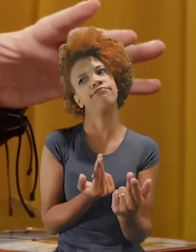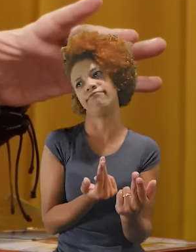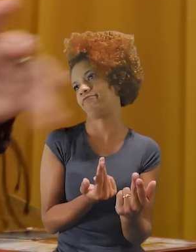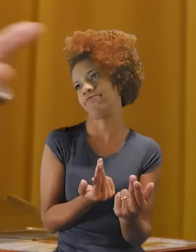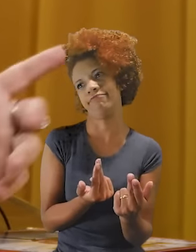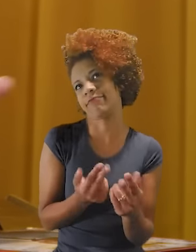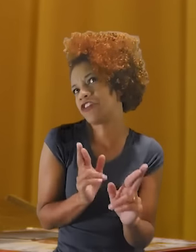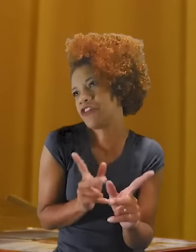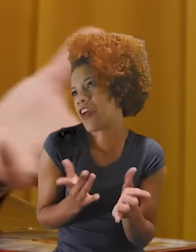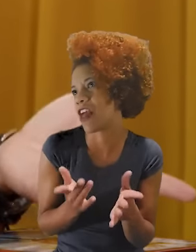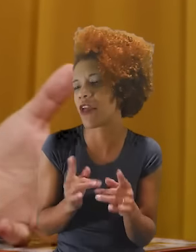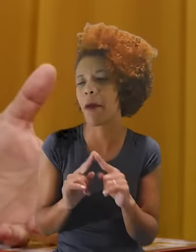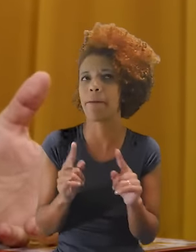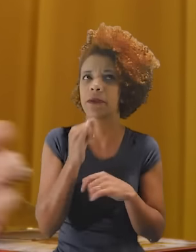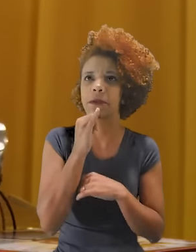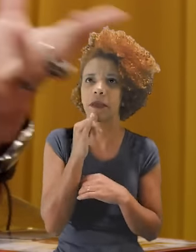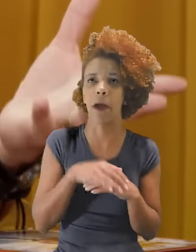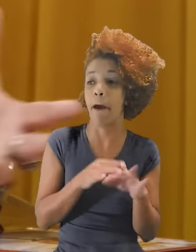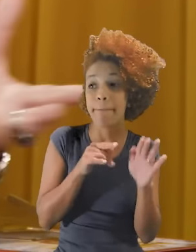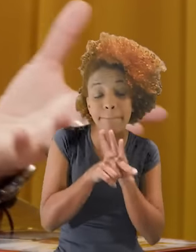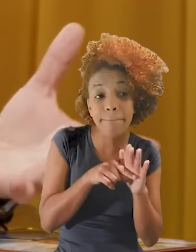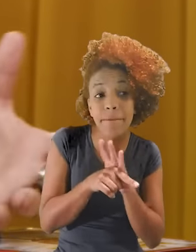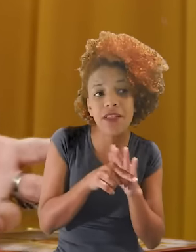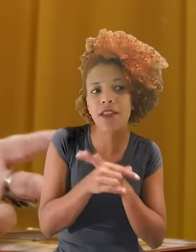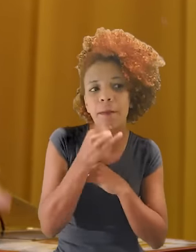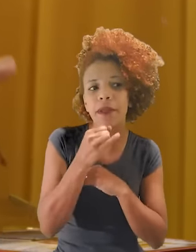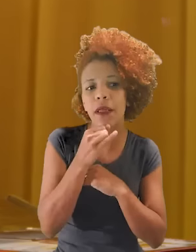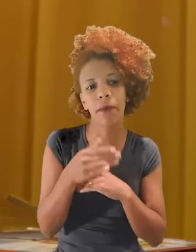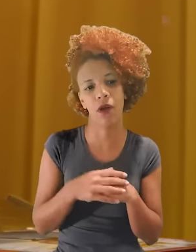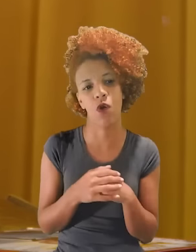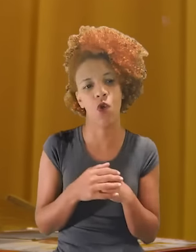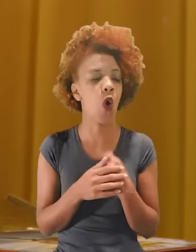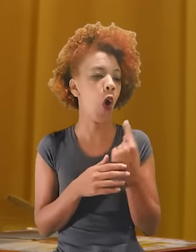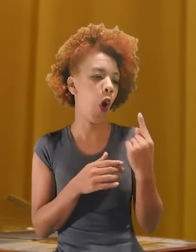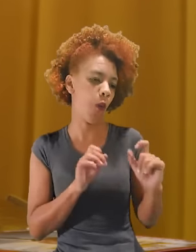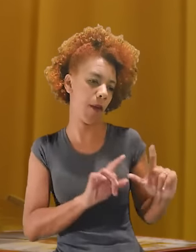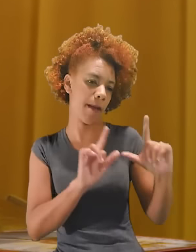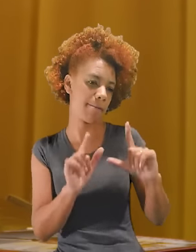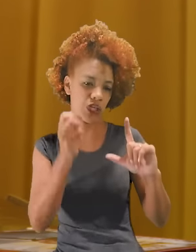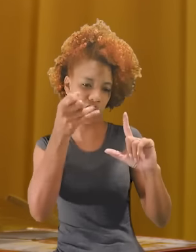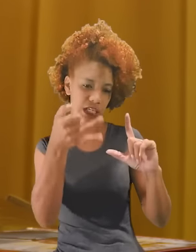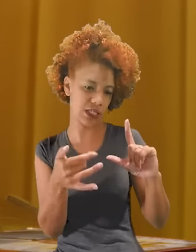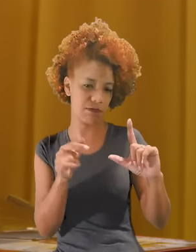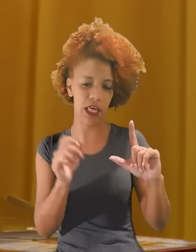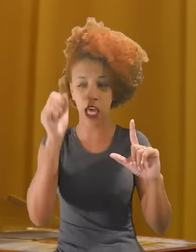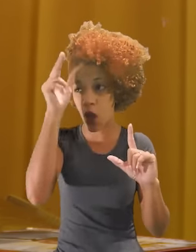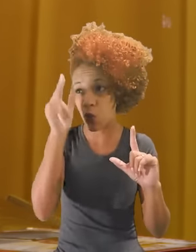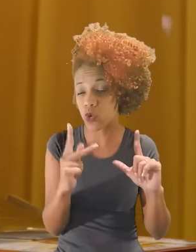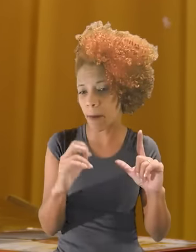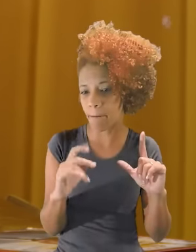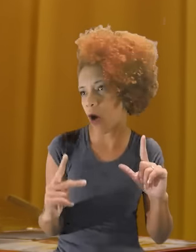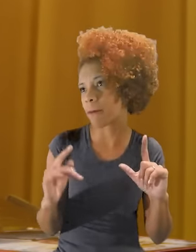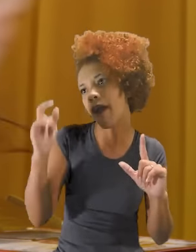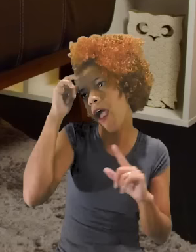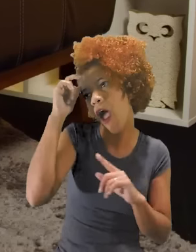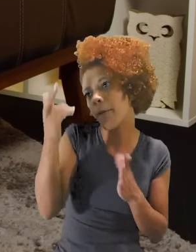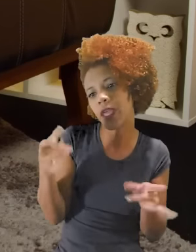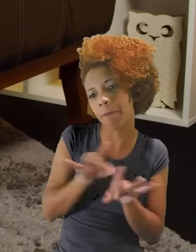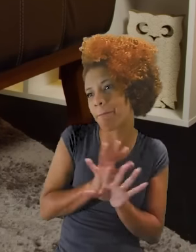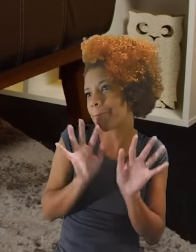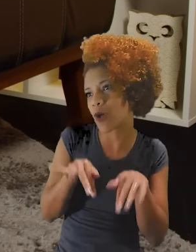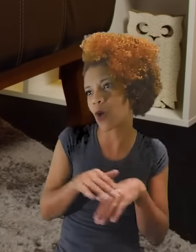né? Se você fizer, por exemplo, uma pesquisa e falar assim, cara, uma imagem só que defina a cultura pop no mundo. É o Mickey. Mickey.